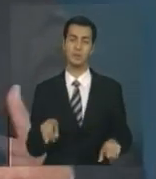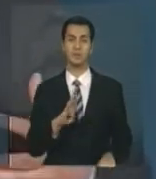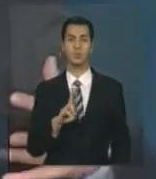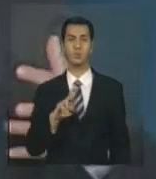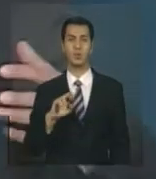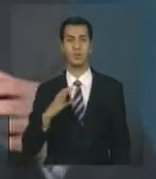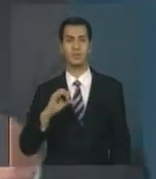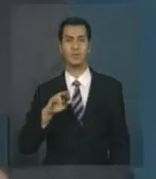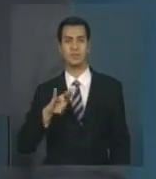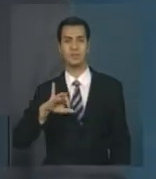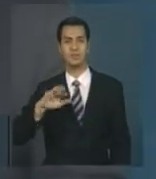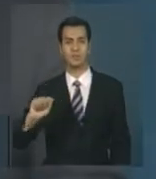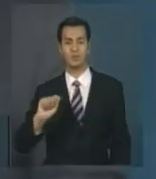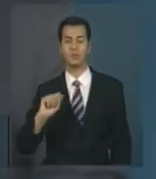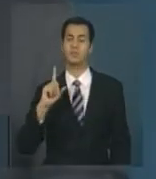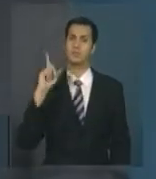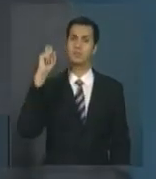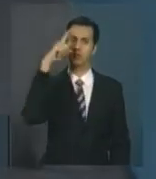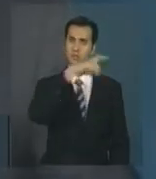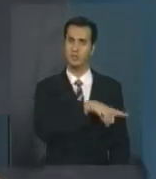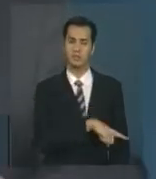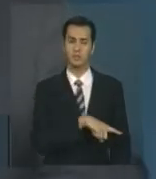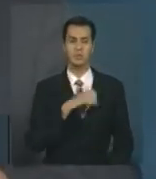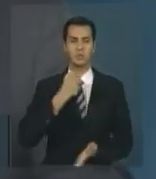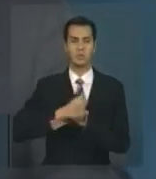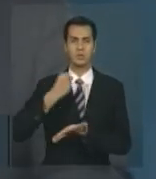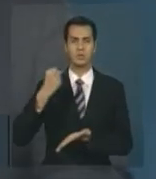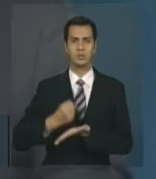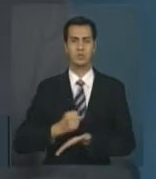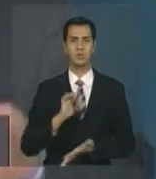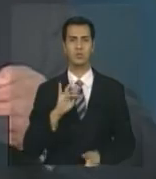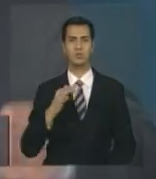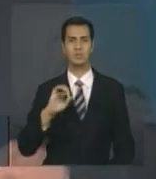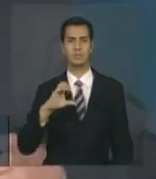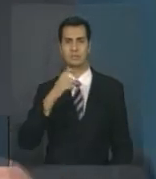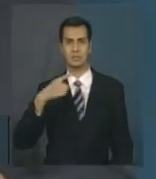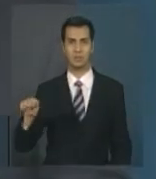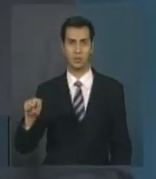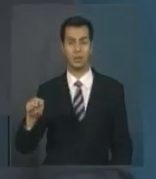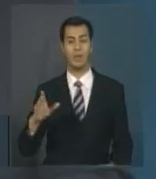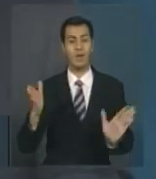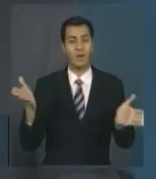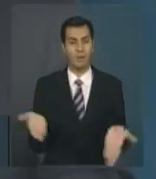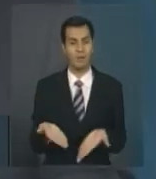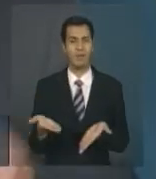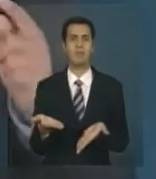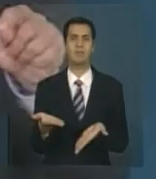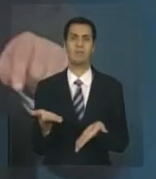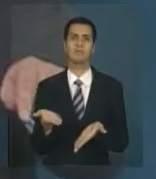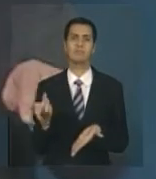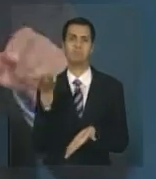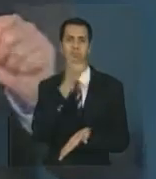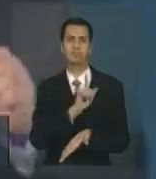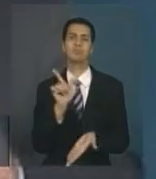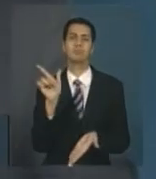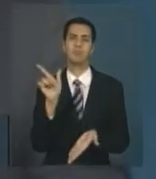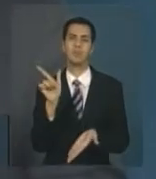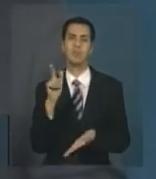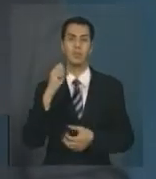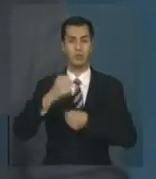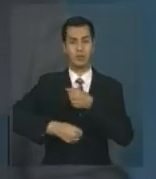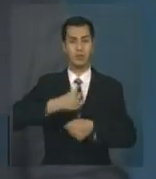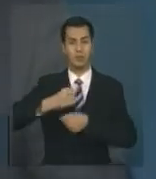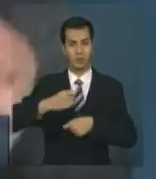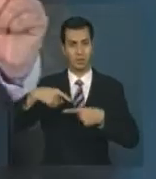burocracia é difícil de vencer e a contratação da Fundação Getúlio Vargas saiu agora no final do ano. Estará conosco no